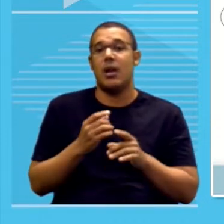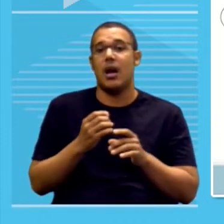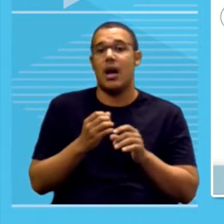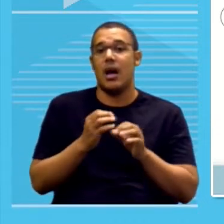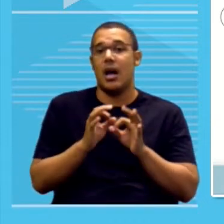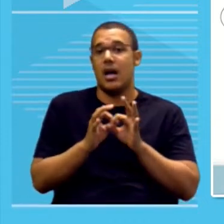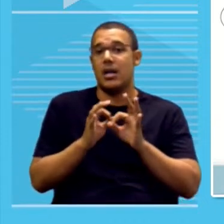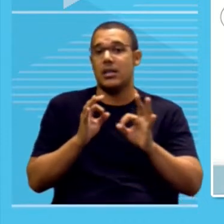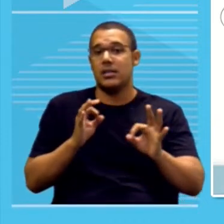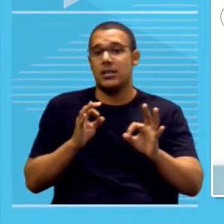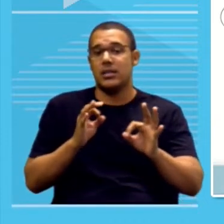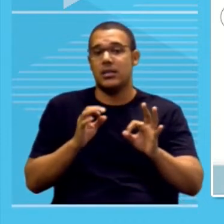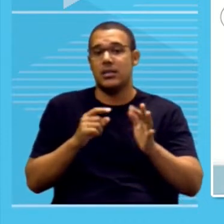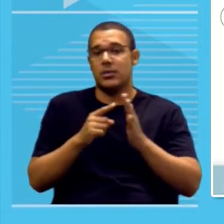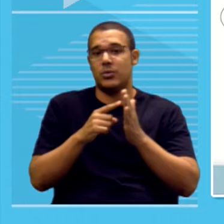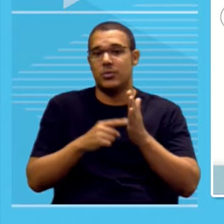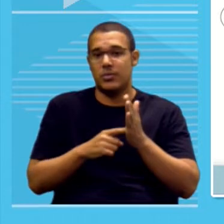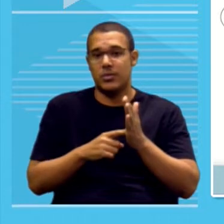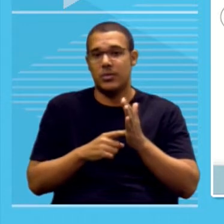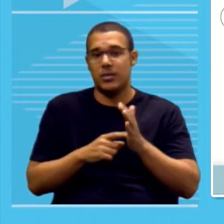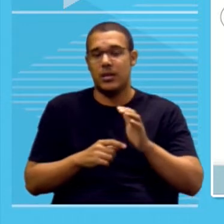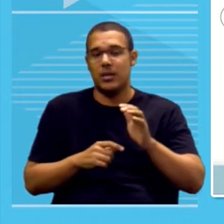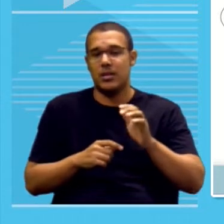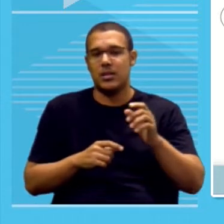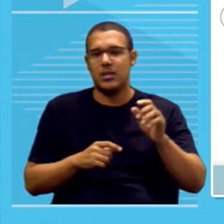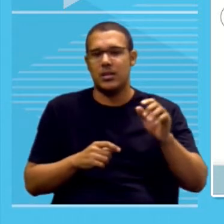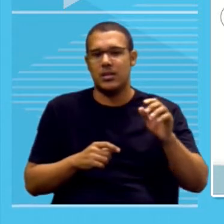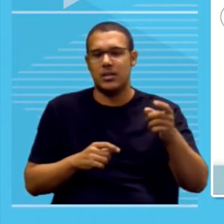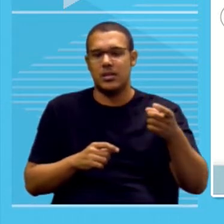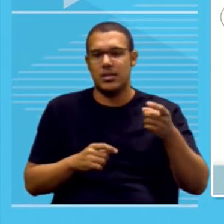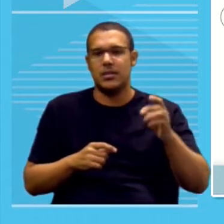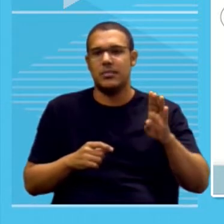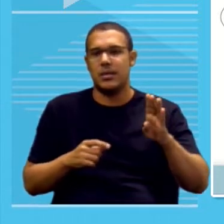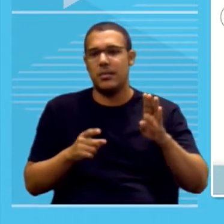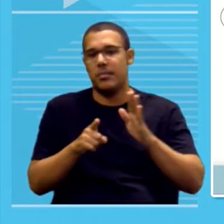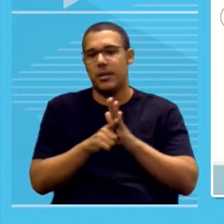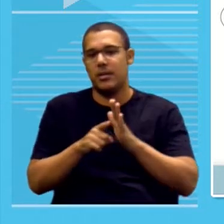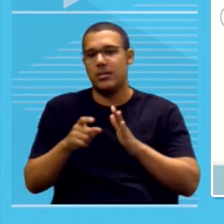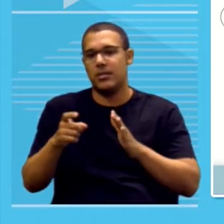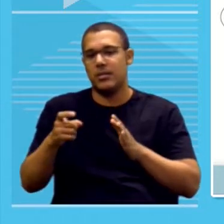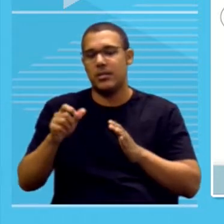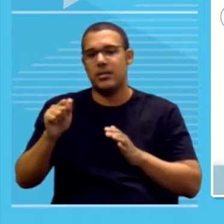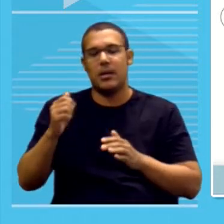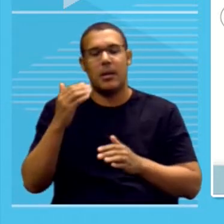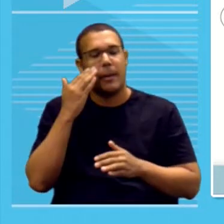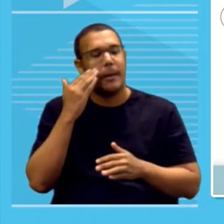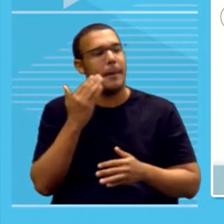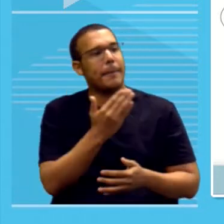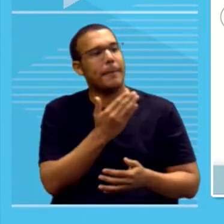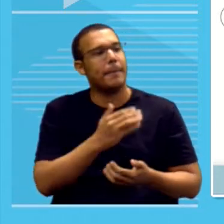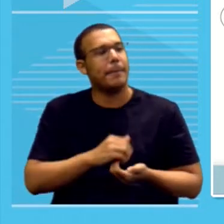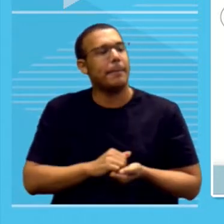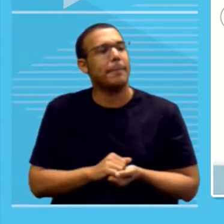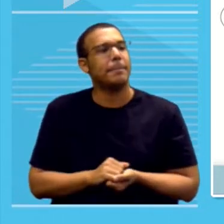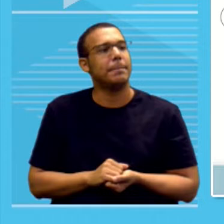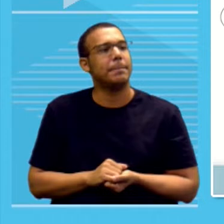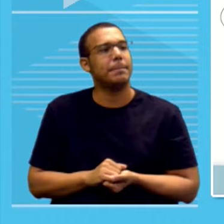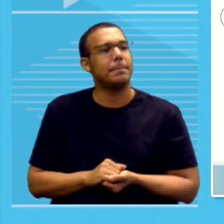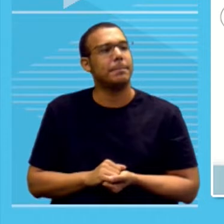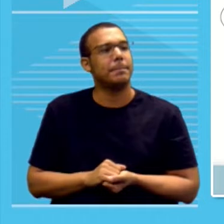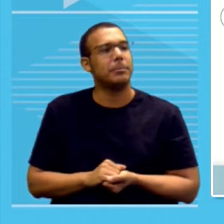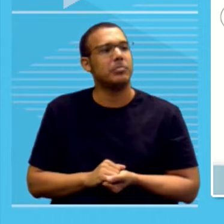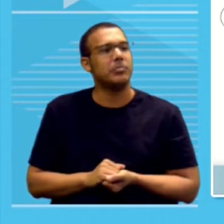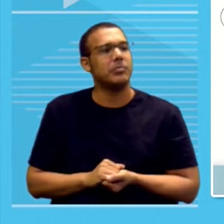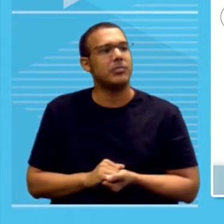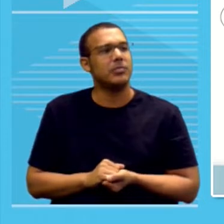seria XB - x a ao quadrado mais yb - y a ao quadrado resolve tirar